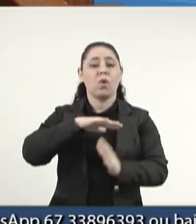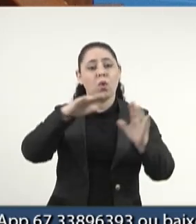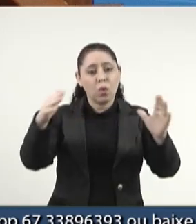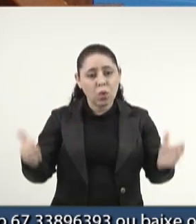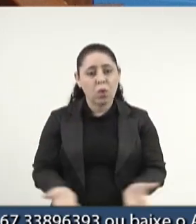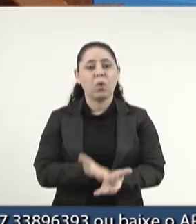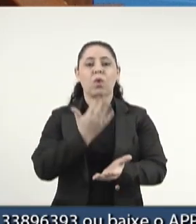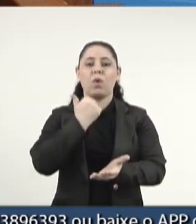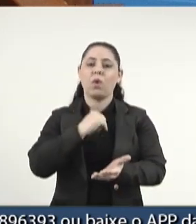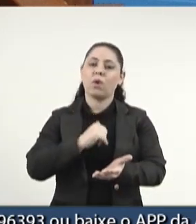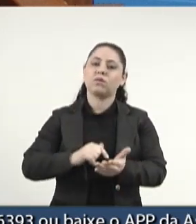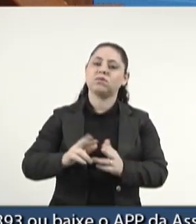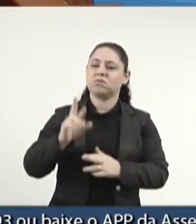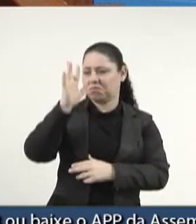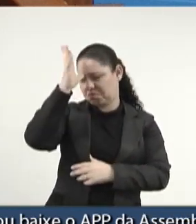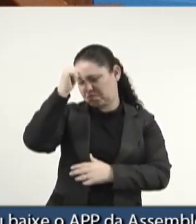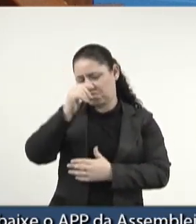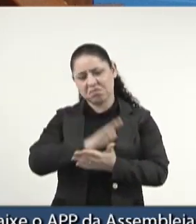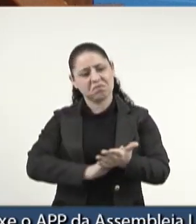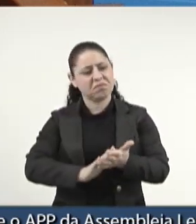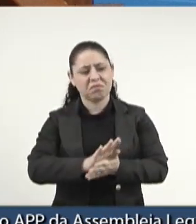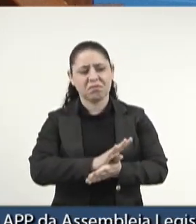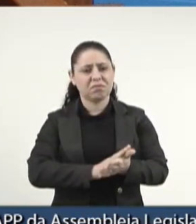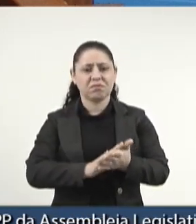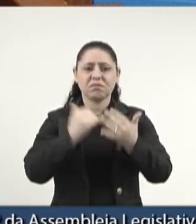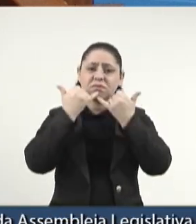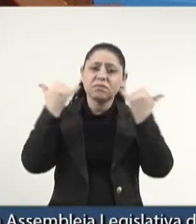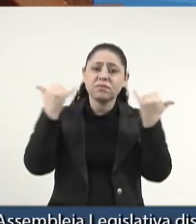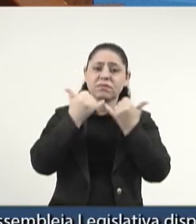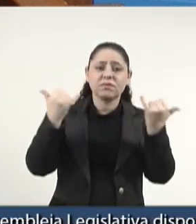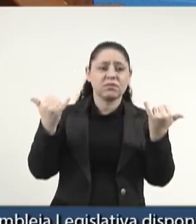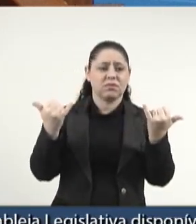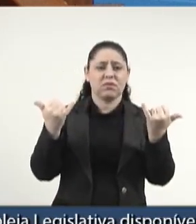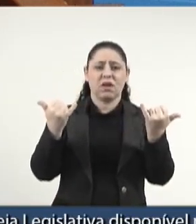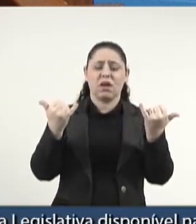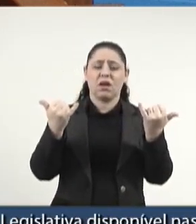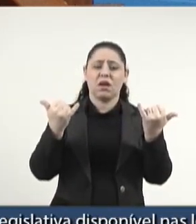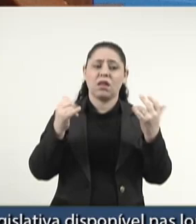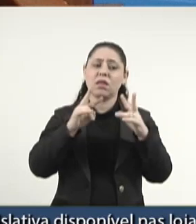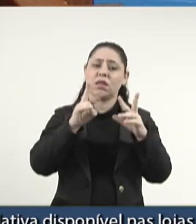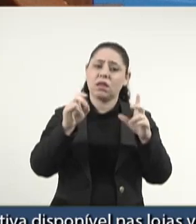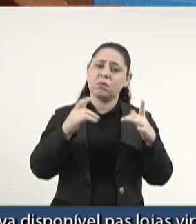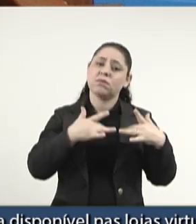básica, e nós não estamos resolvendo energia elétrica. São temas sensíveis.